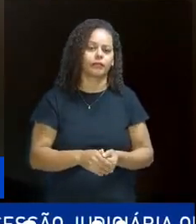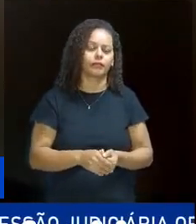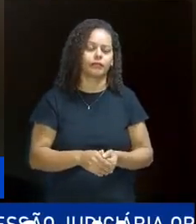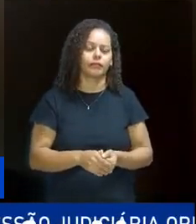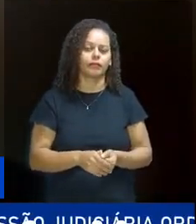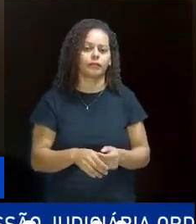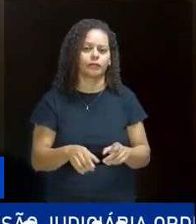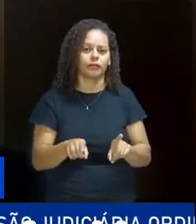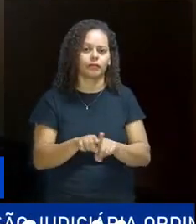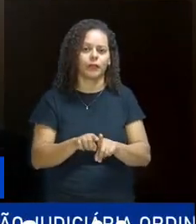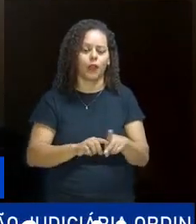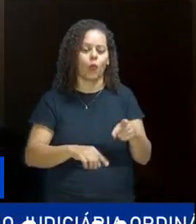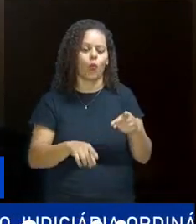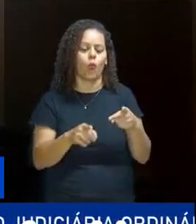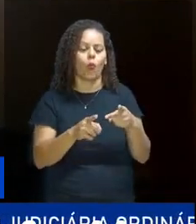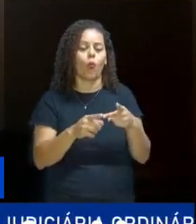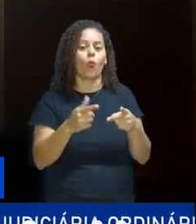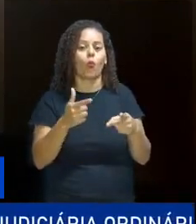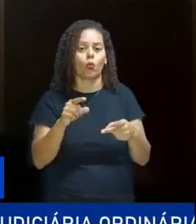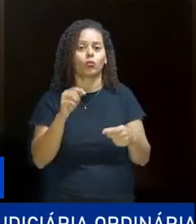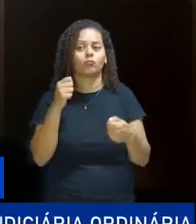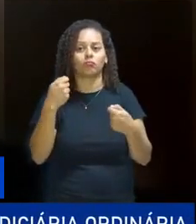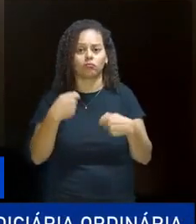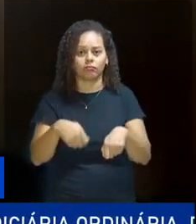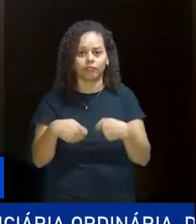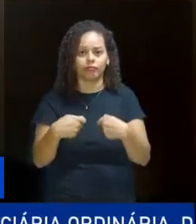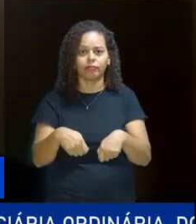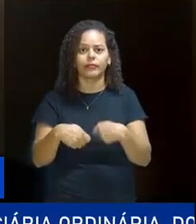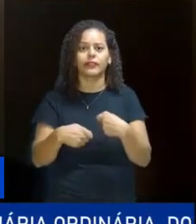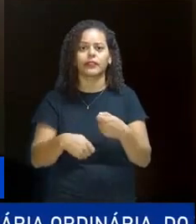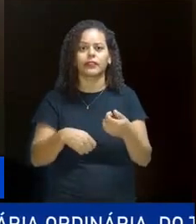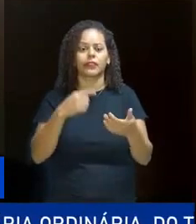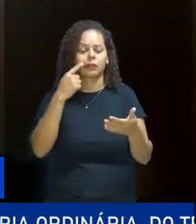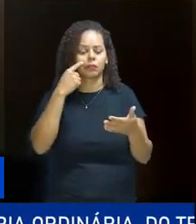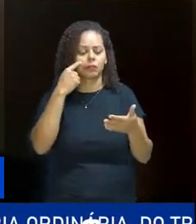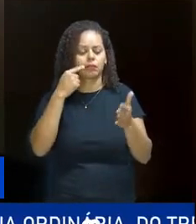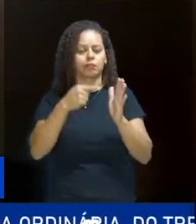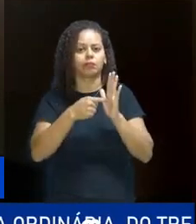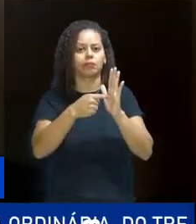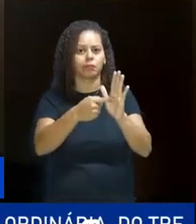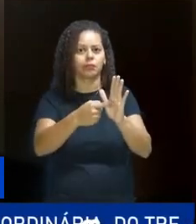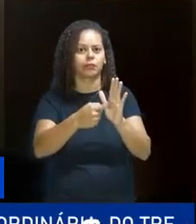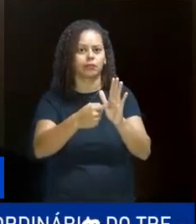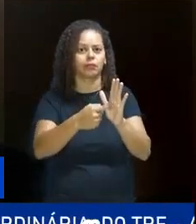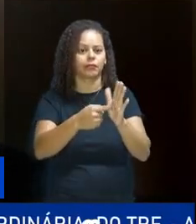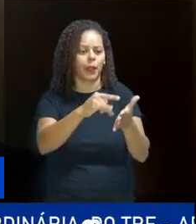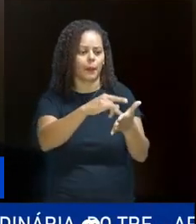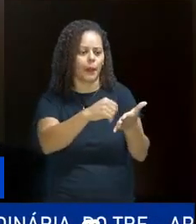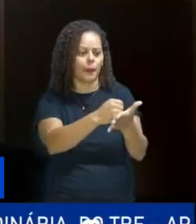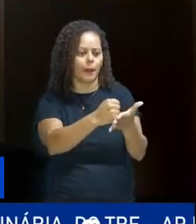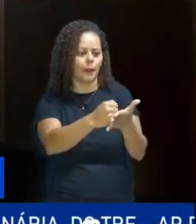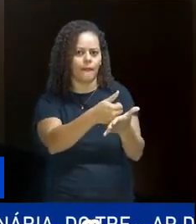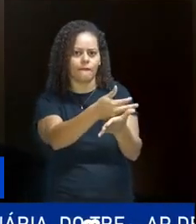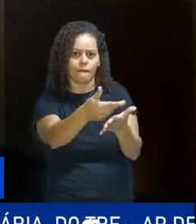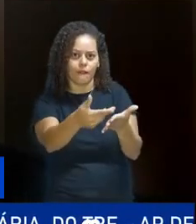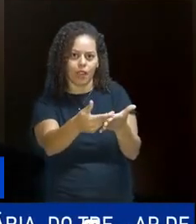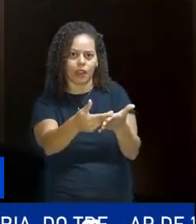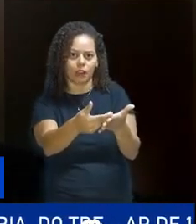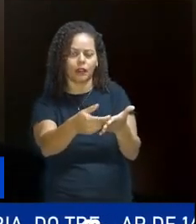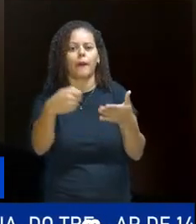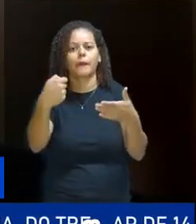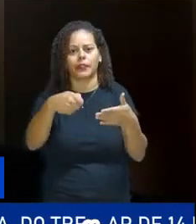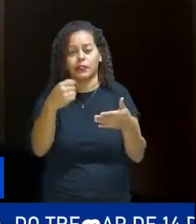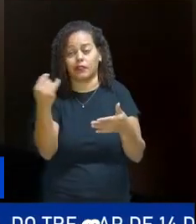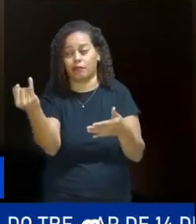as atividades partidárias, mediante o exame formal dos documentos apresentados pelos partidos. Dessa forma, são imperiosas a